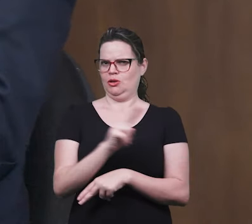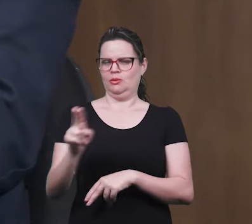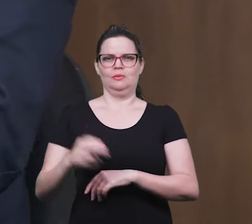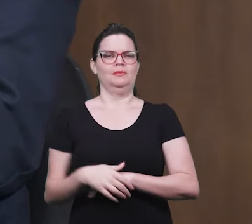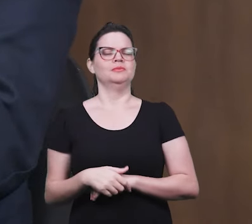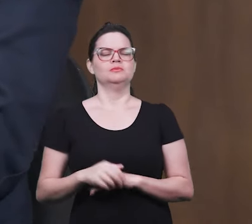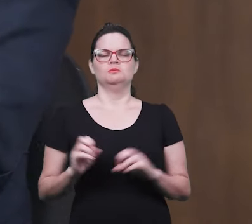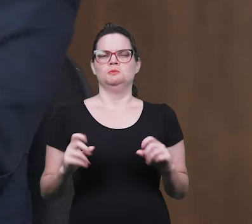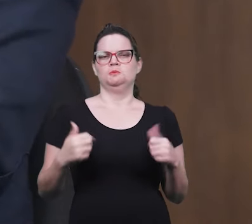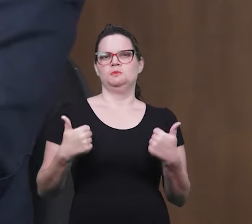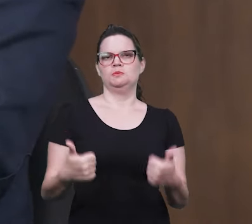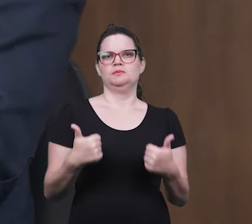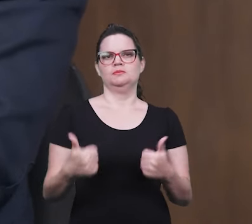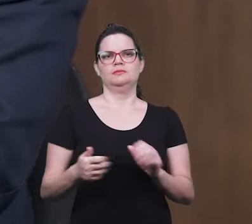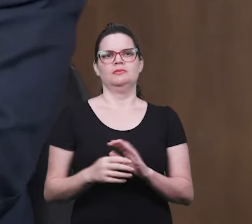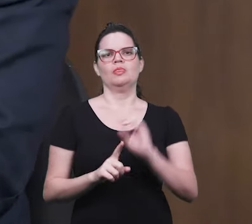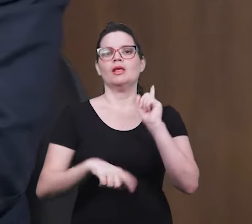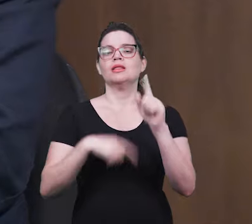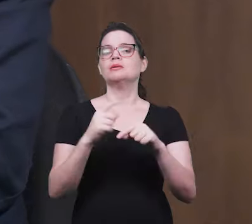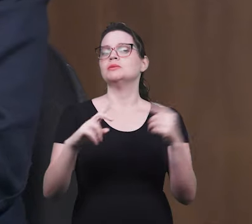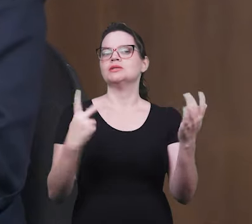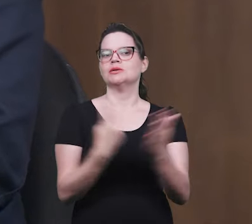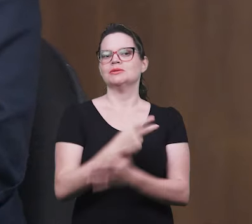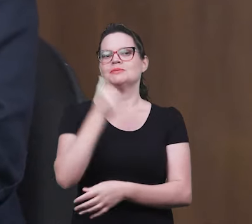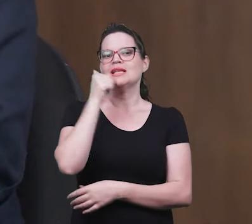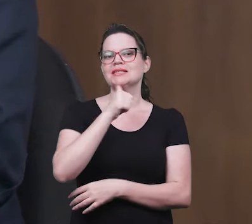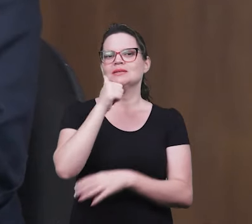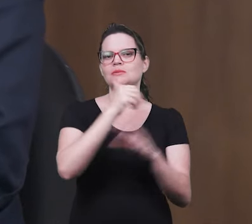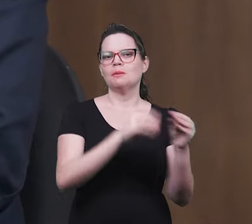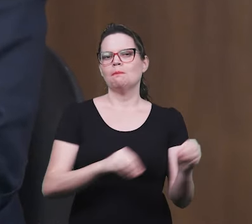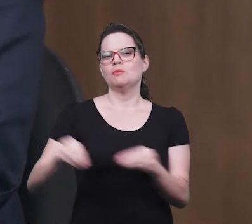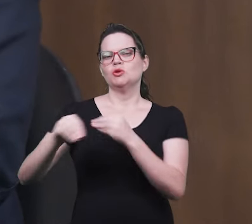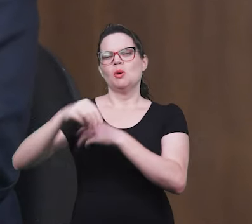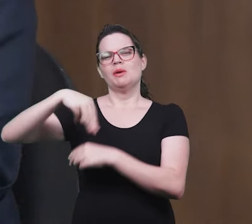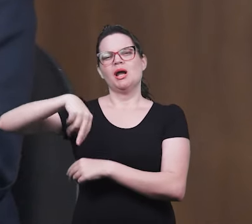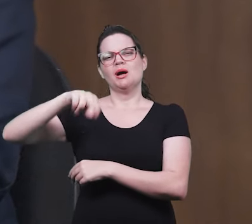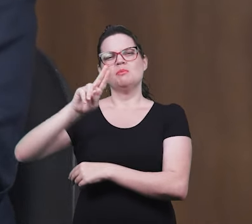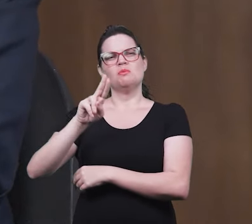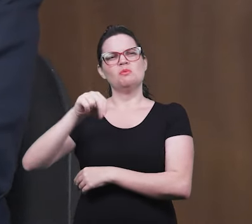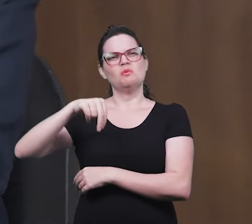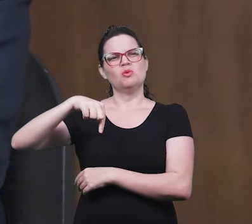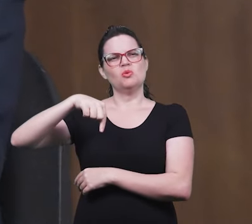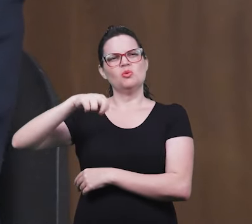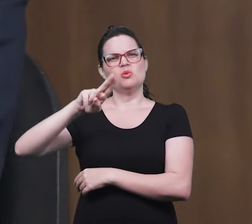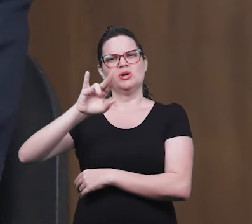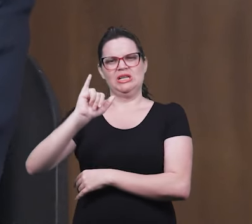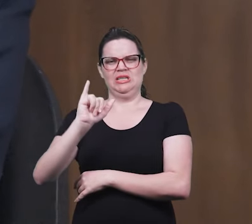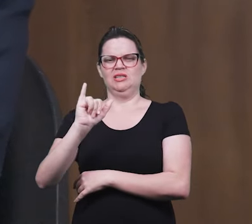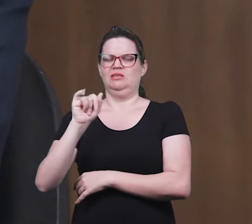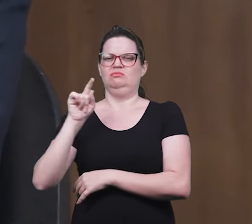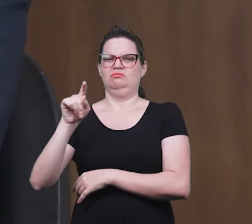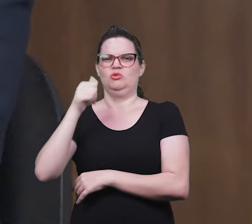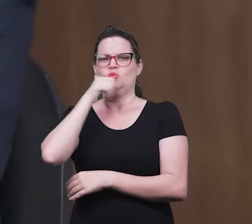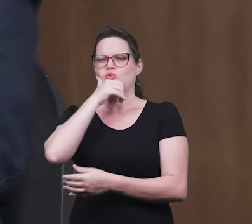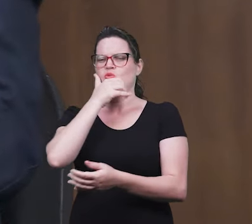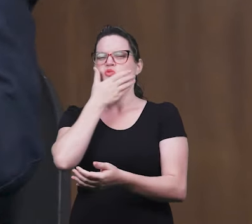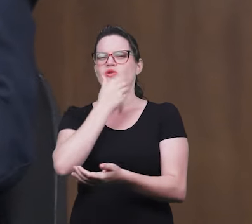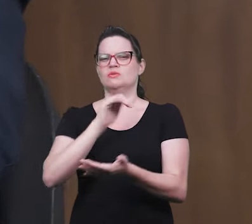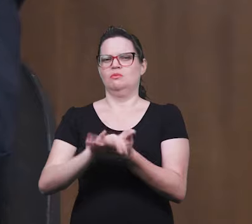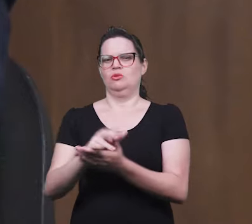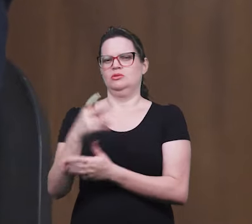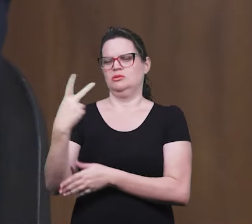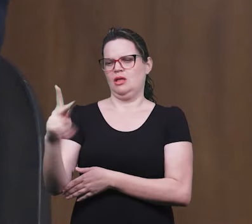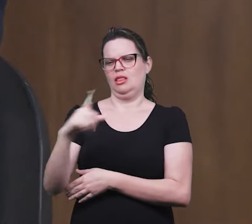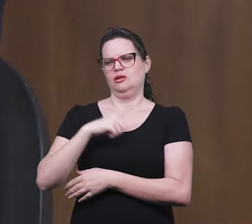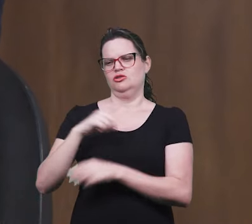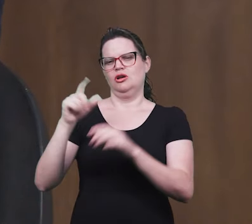depois de algum tempo, essa senhora se mudou para Muqui. Foi morar em Muqui, o esposo tinha um negócio, um comércio